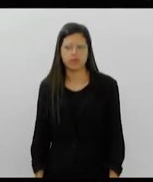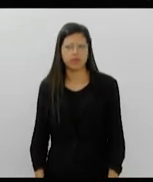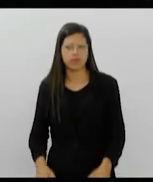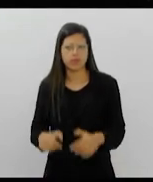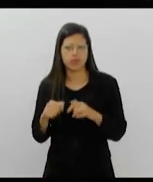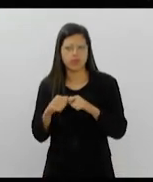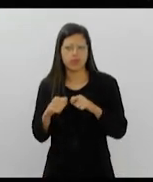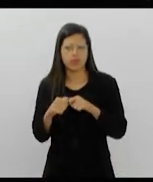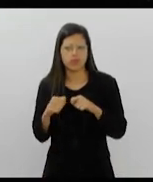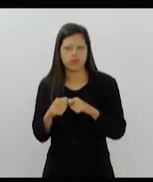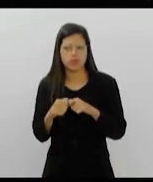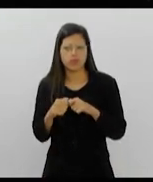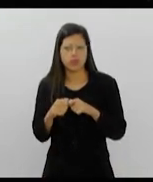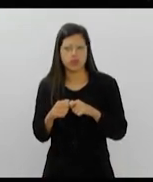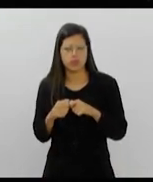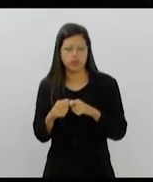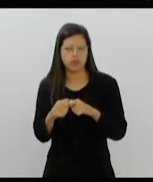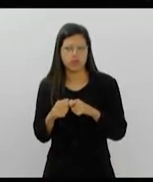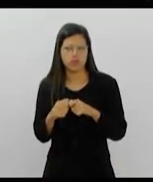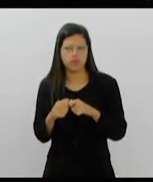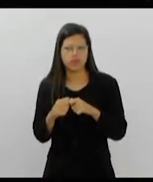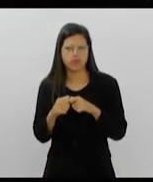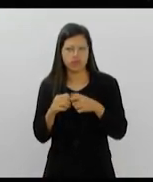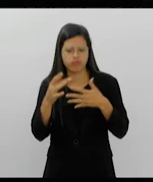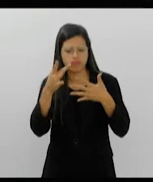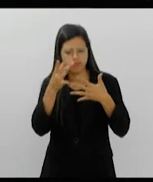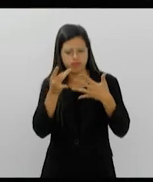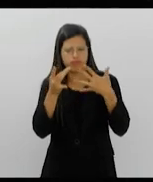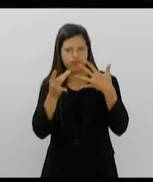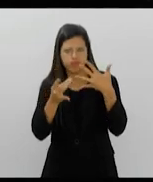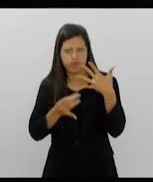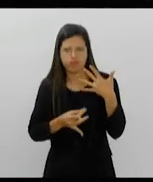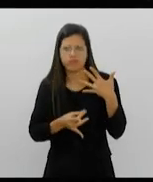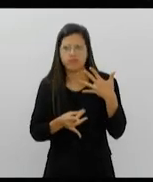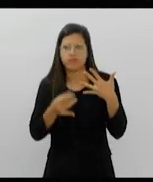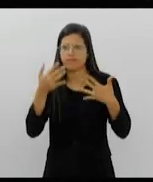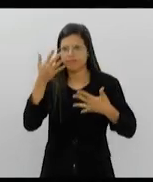essas ponderações para que isto tudo,